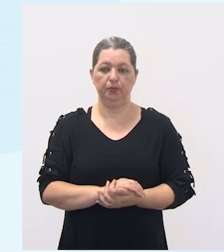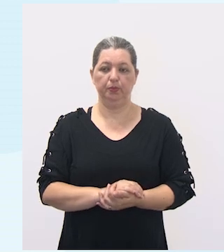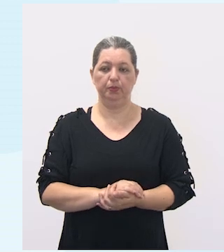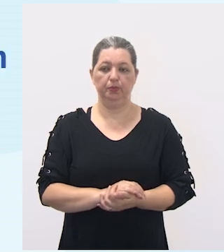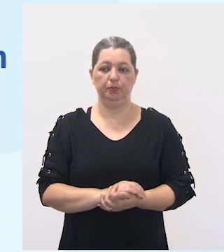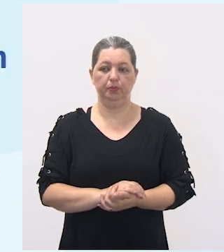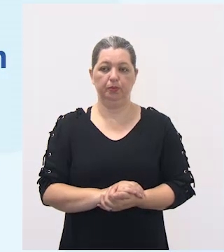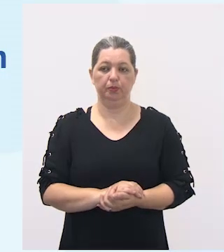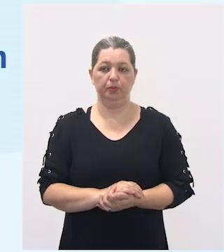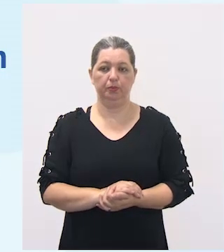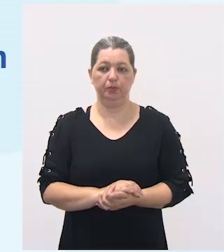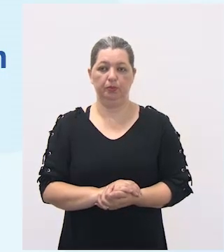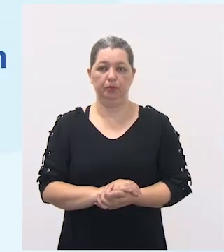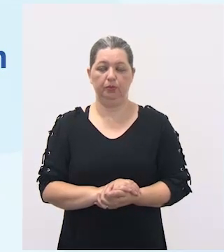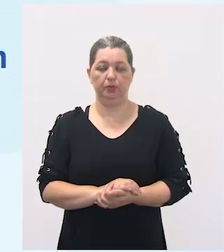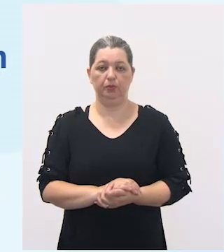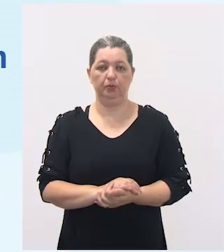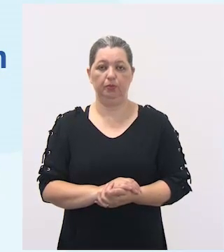Próximo.